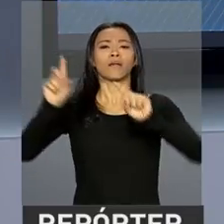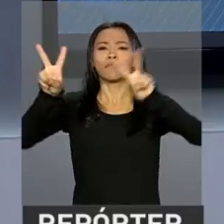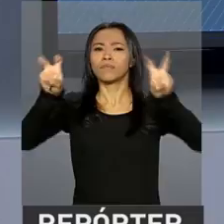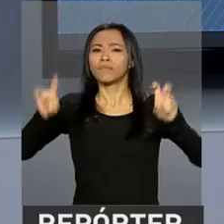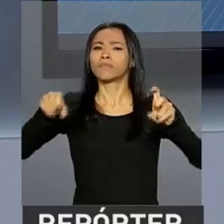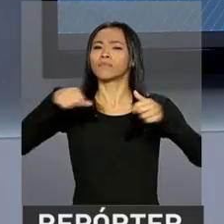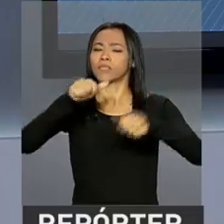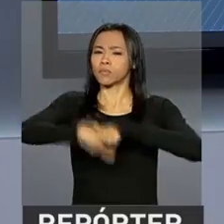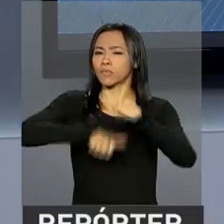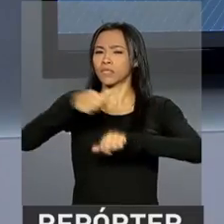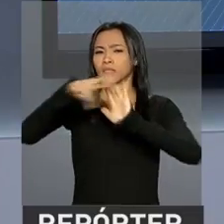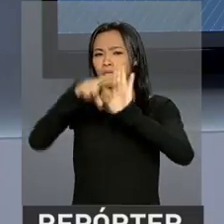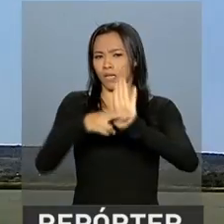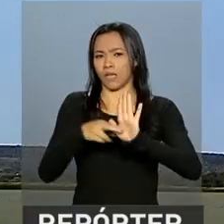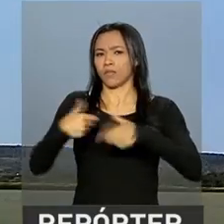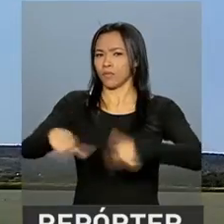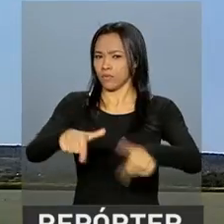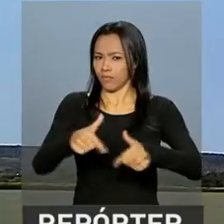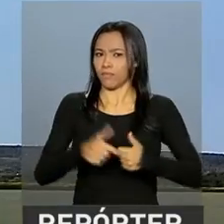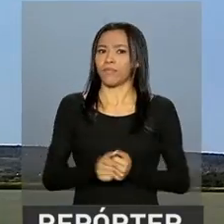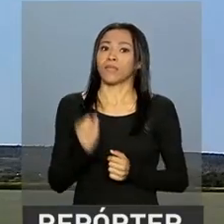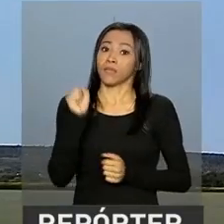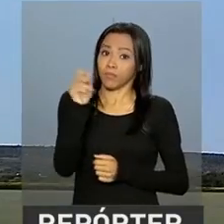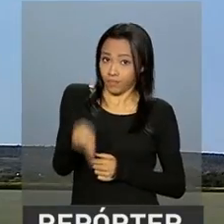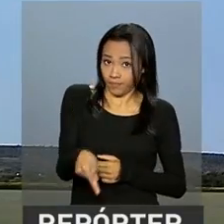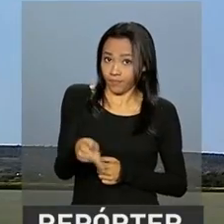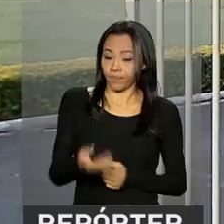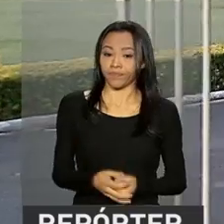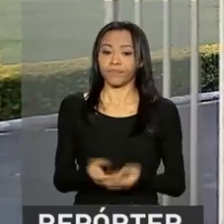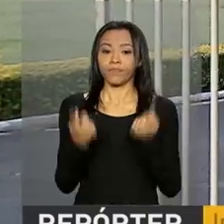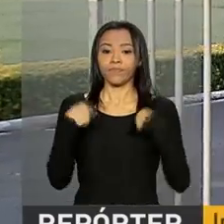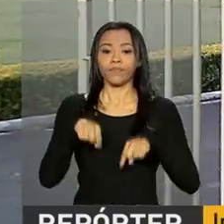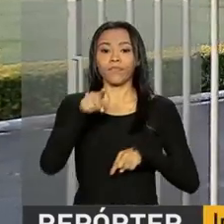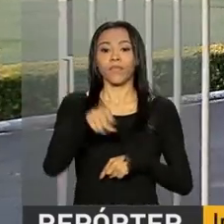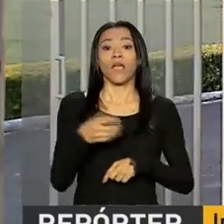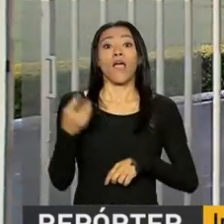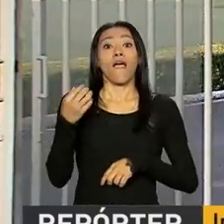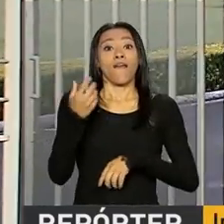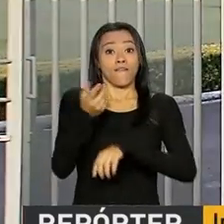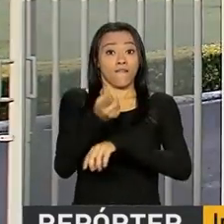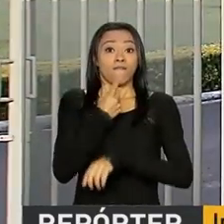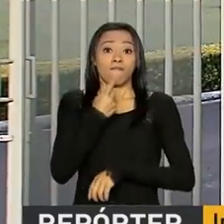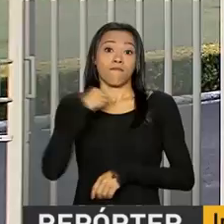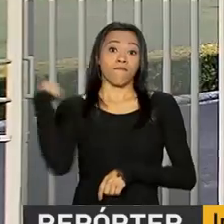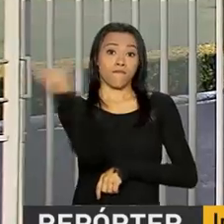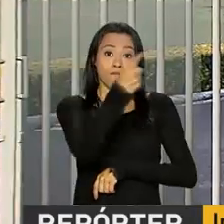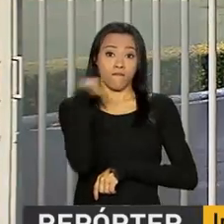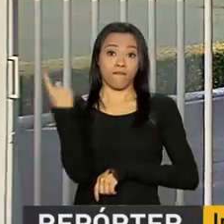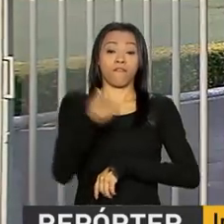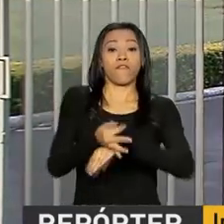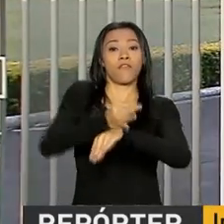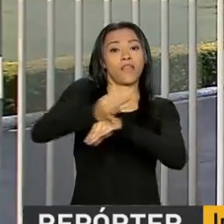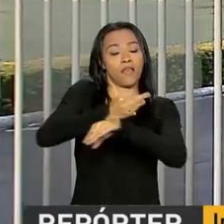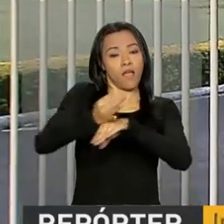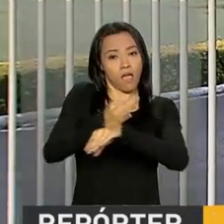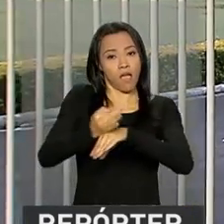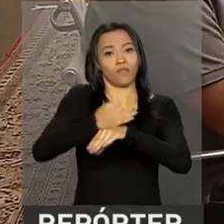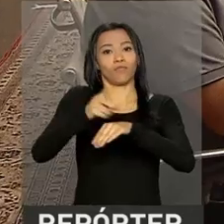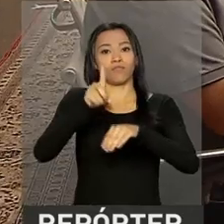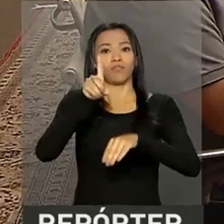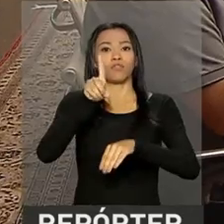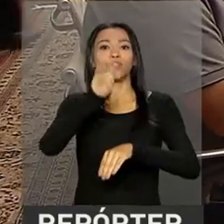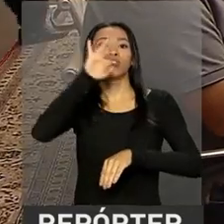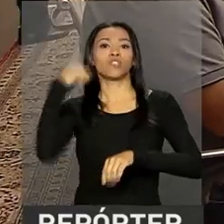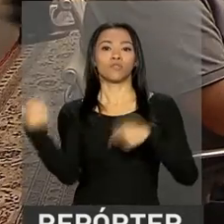previdenciária no feriado do dia do trabalhador o presidente michel temer recebeu no palácio da alvorada